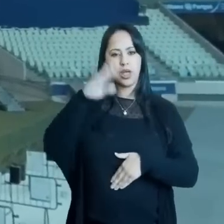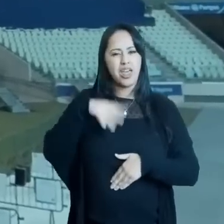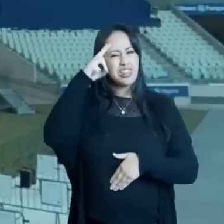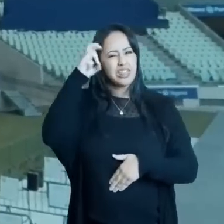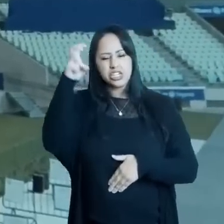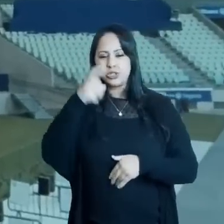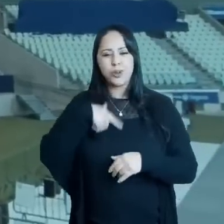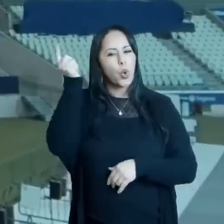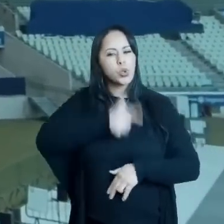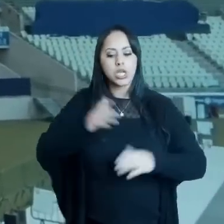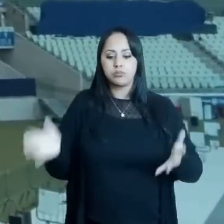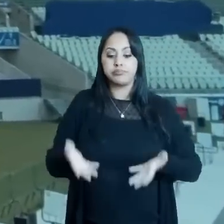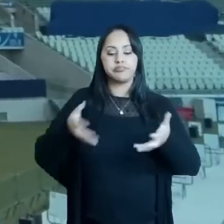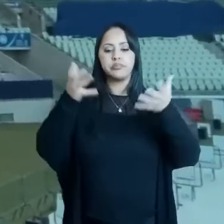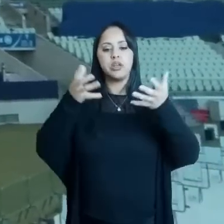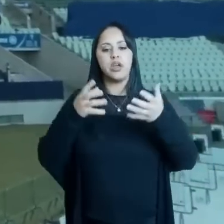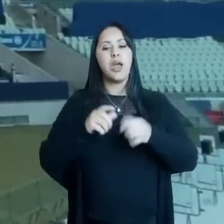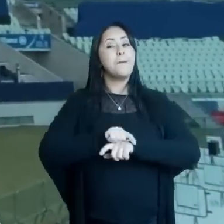mas não prospera.